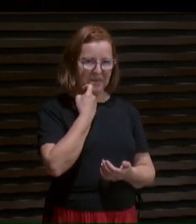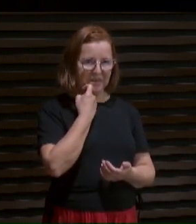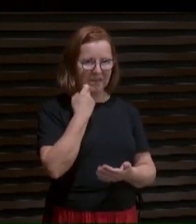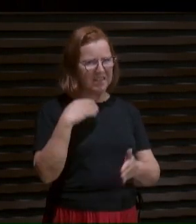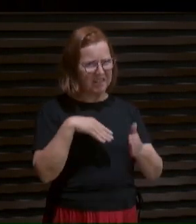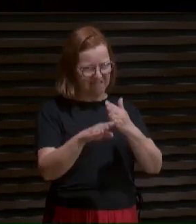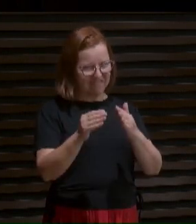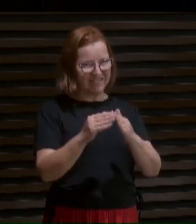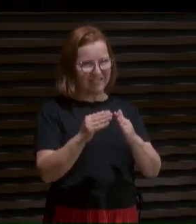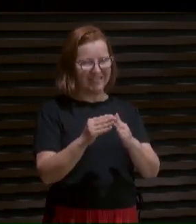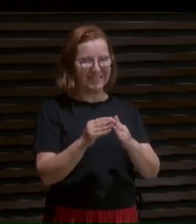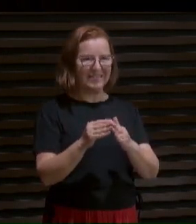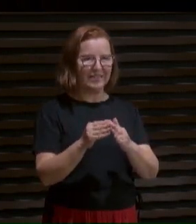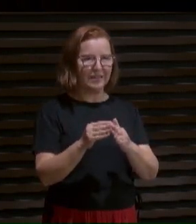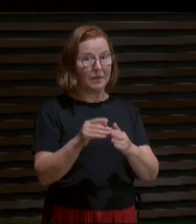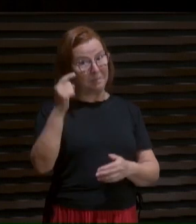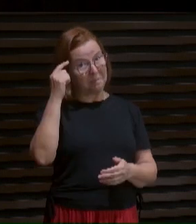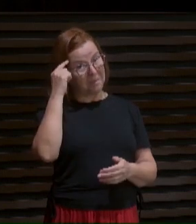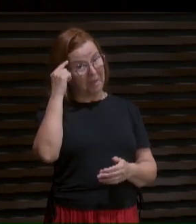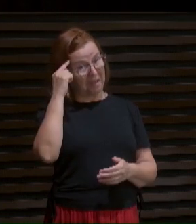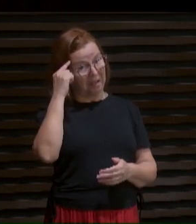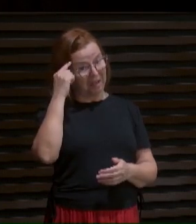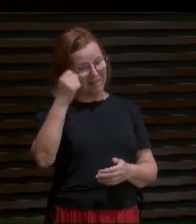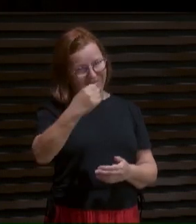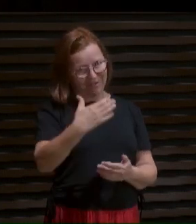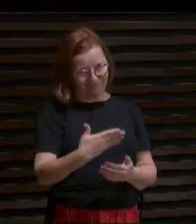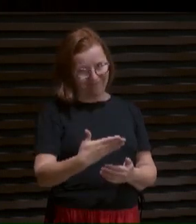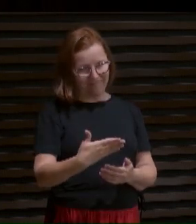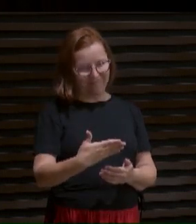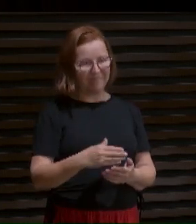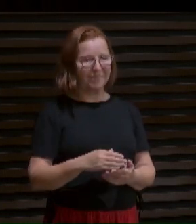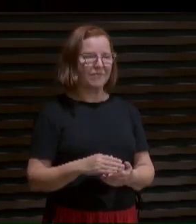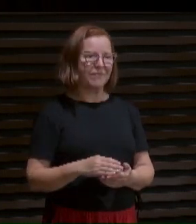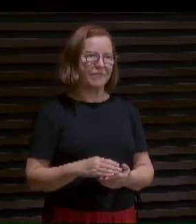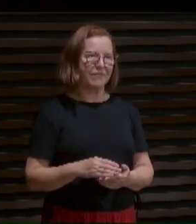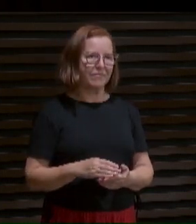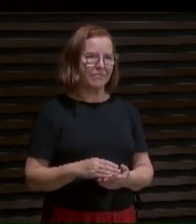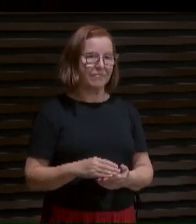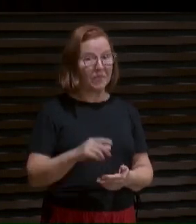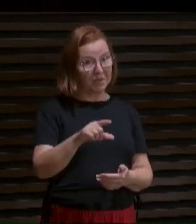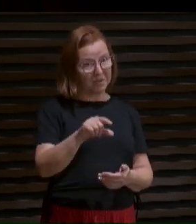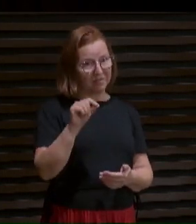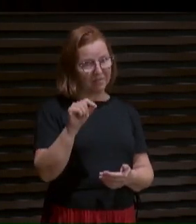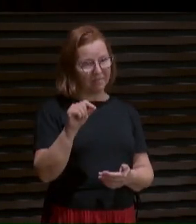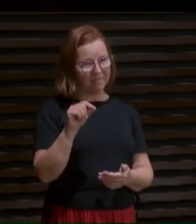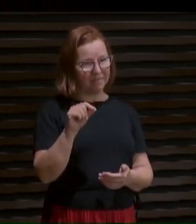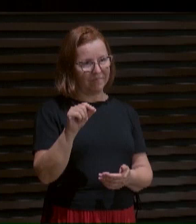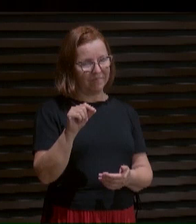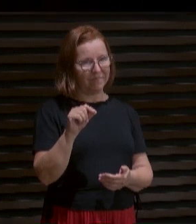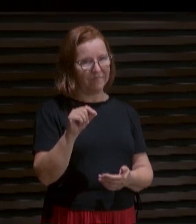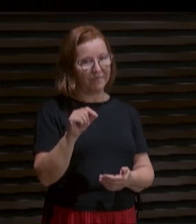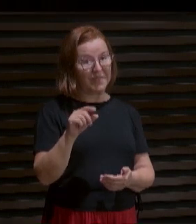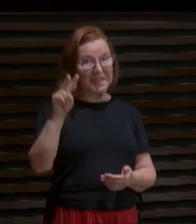casa, pense no assunto. tome a decisão